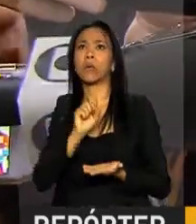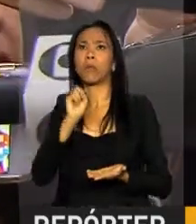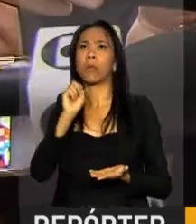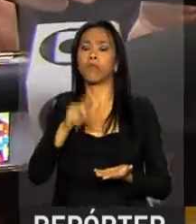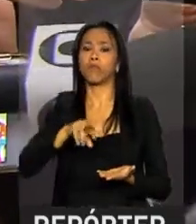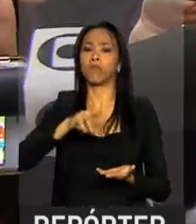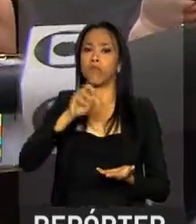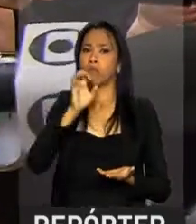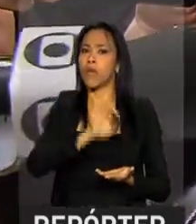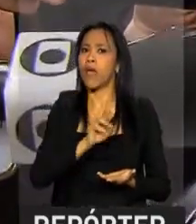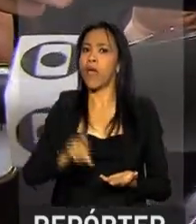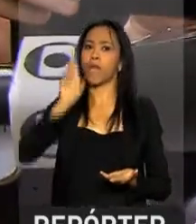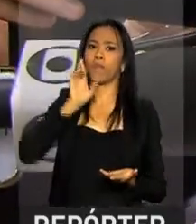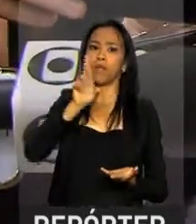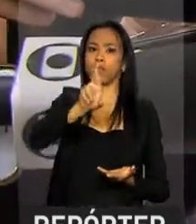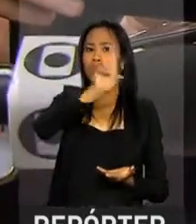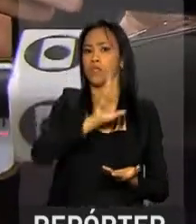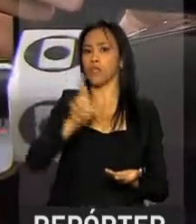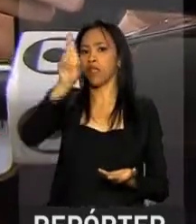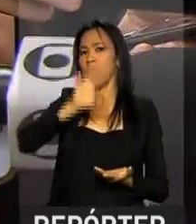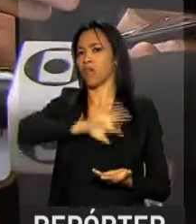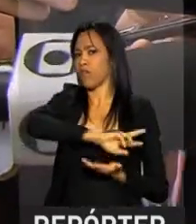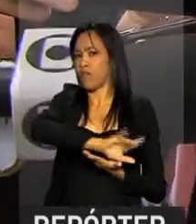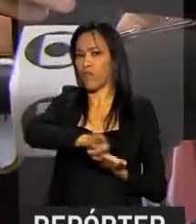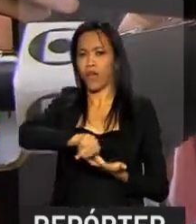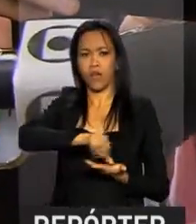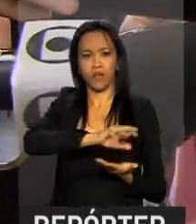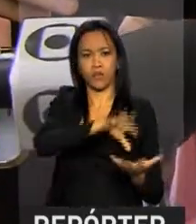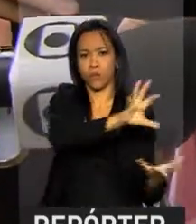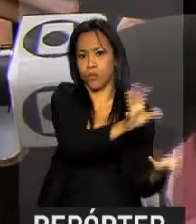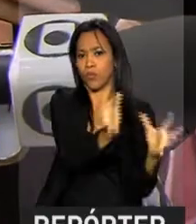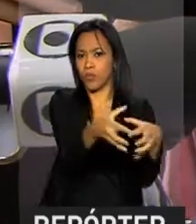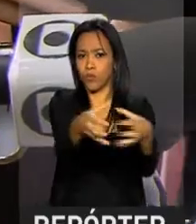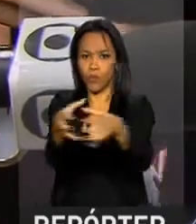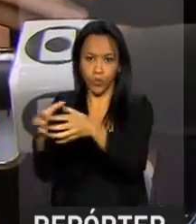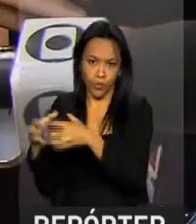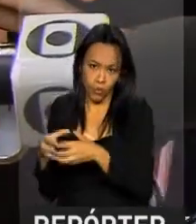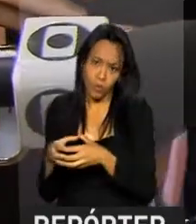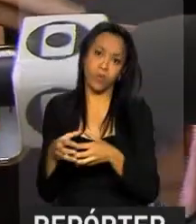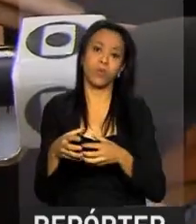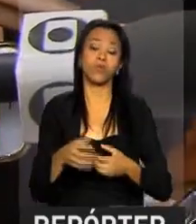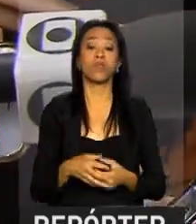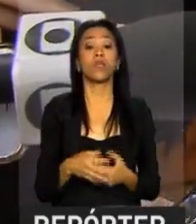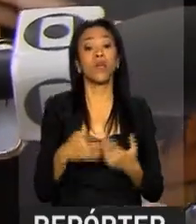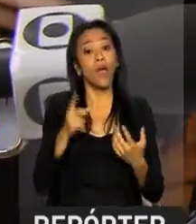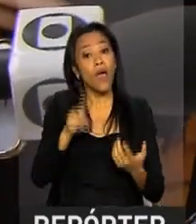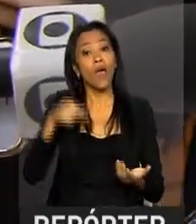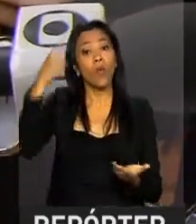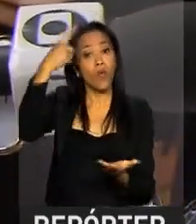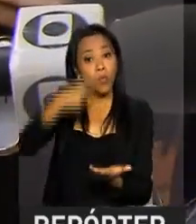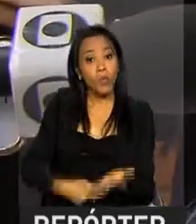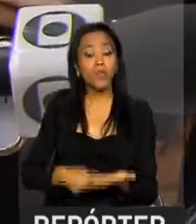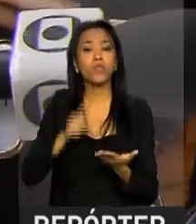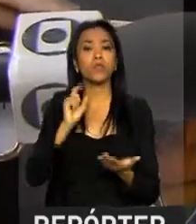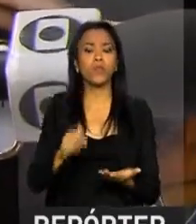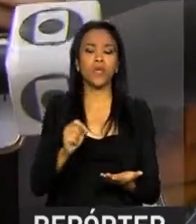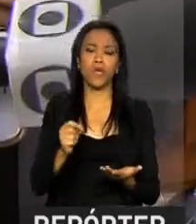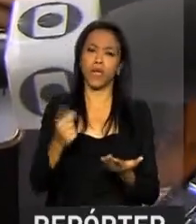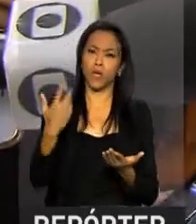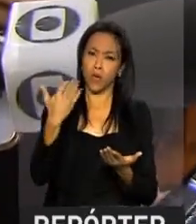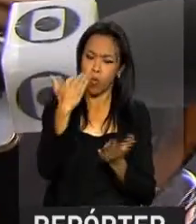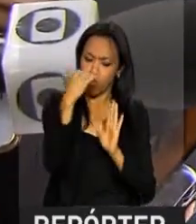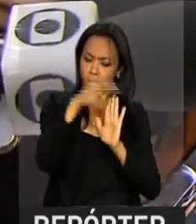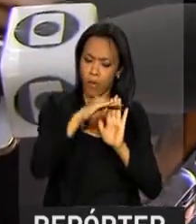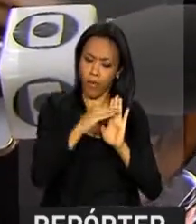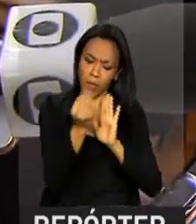que estão aqui representados todos os segmentos todos os leões do brasil e tenham compromisso com programas montado com